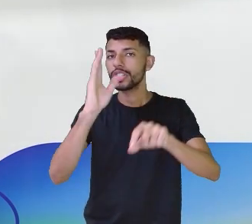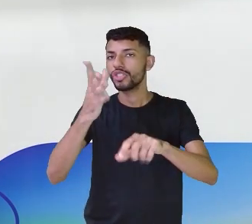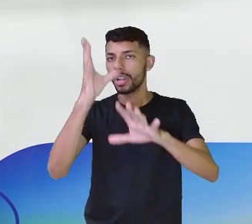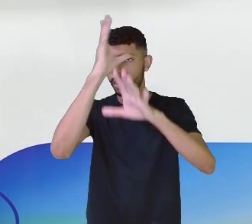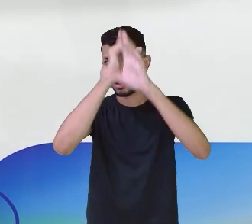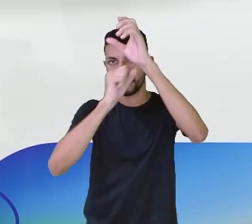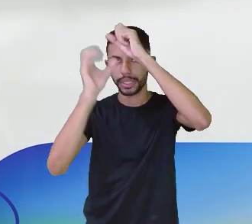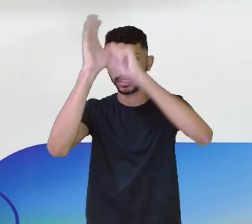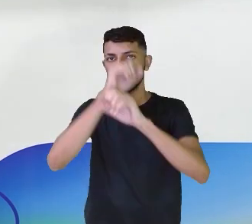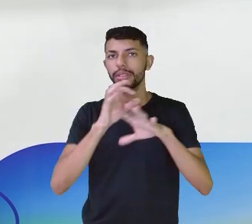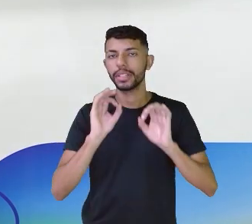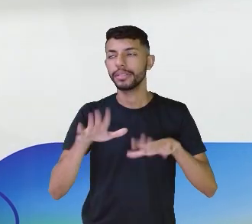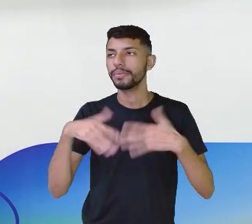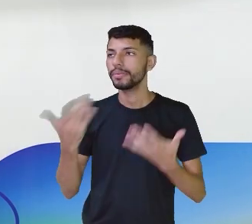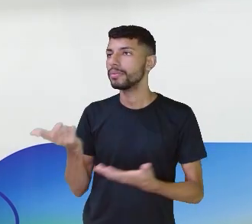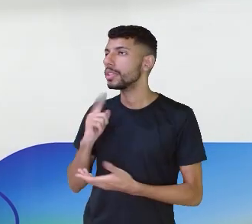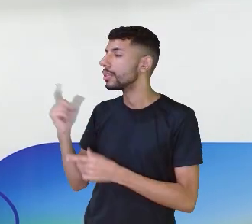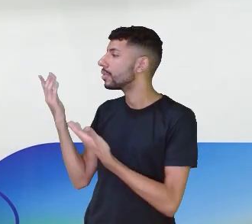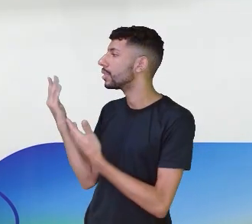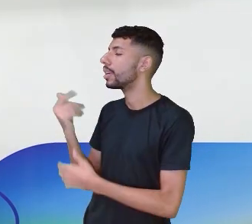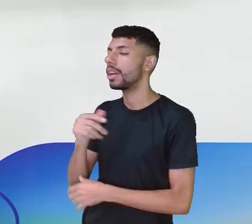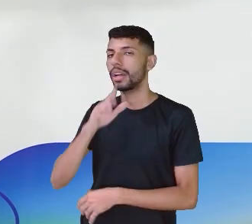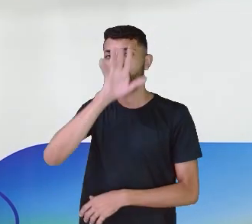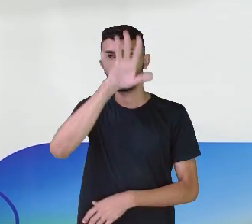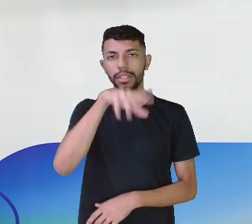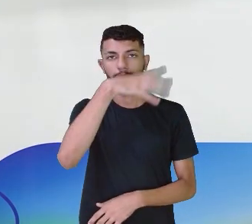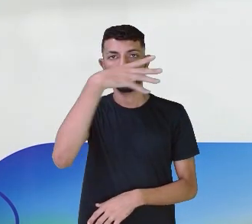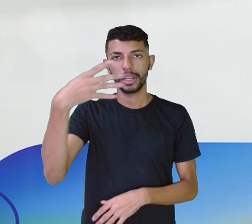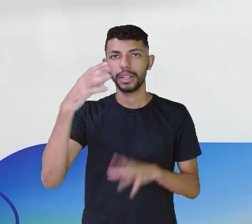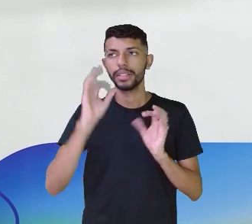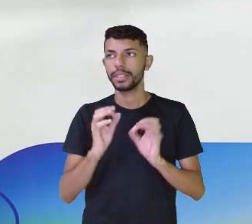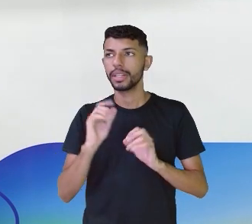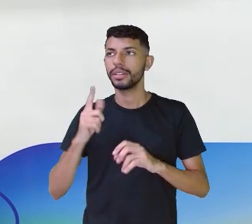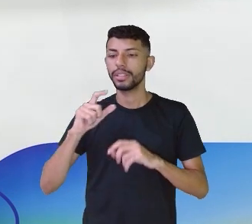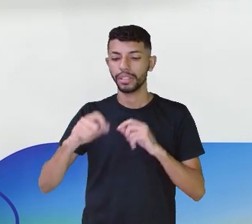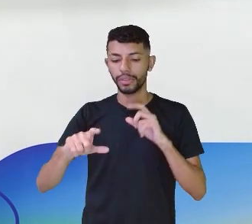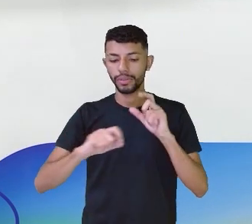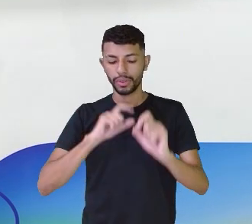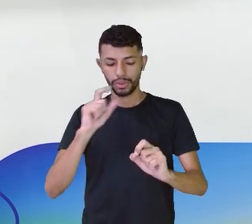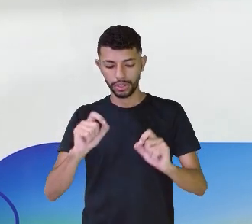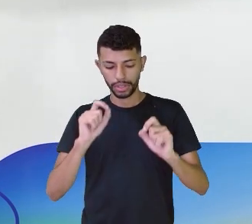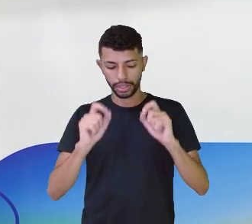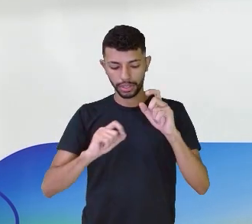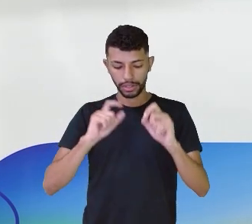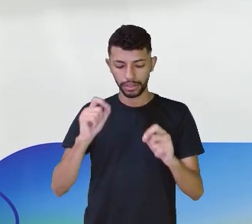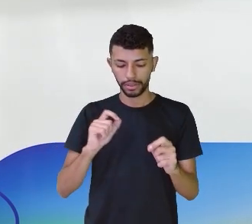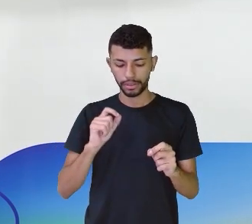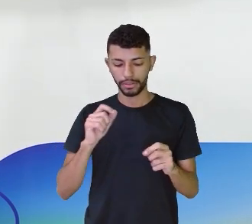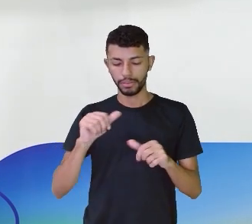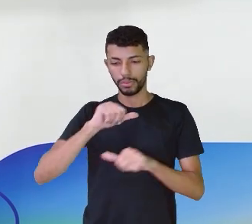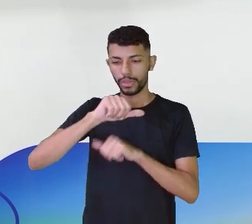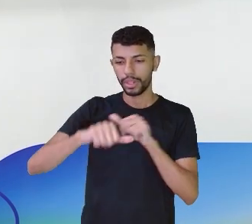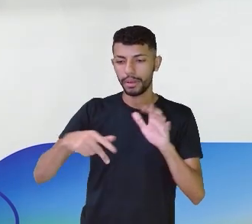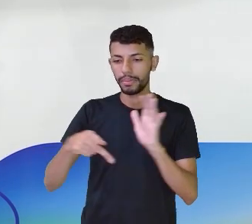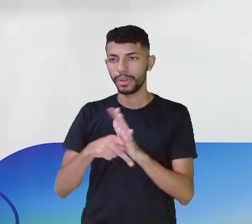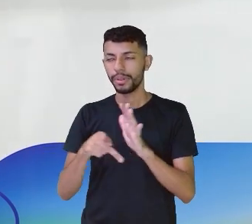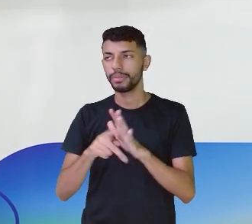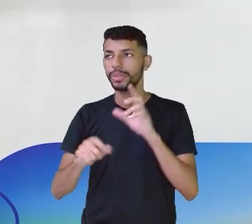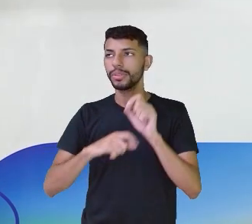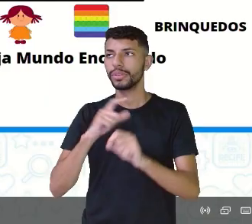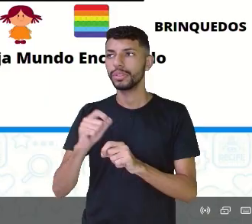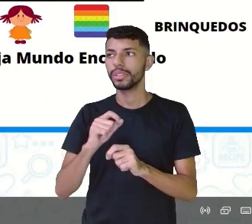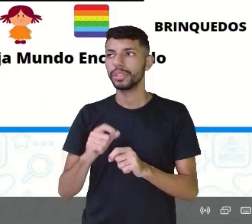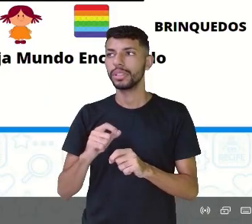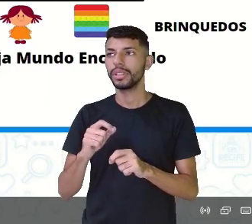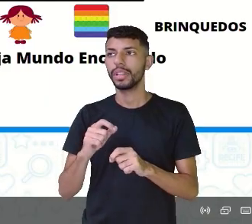tenho a minha tabela e vou passar para os gráficos. Olha, eu tenho o meu skate, 40